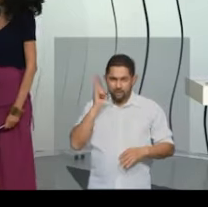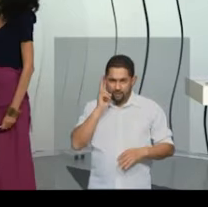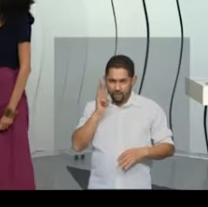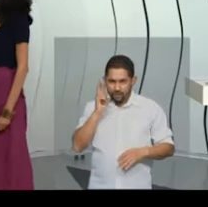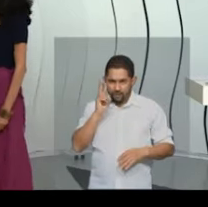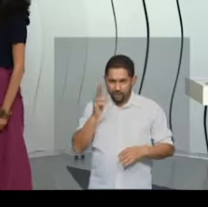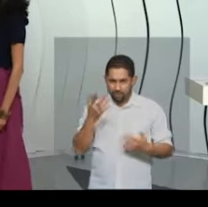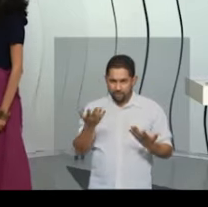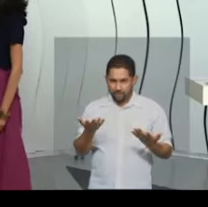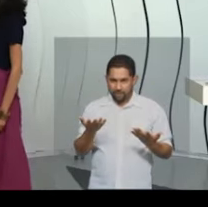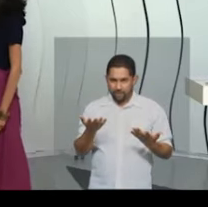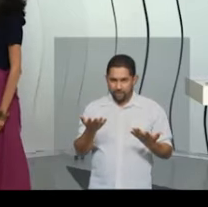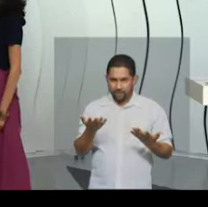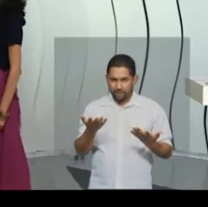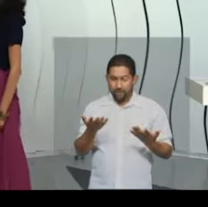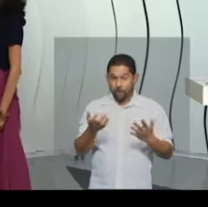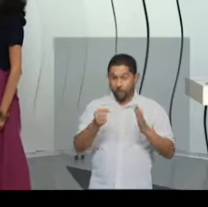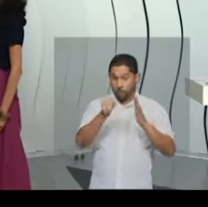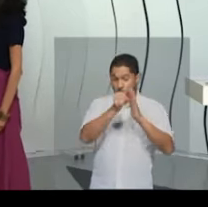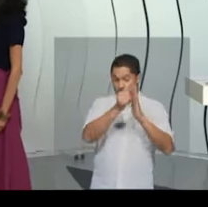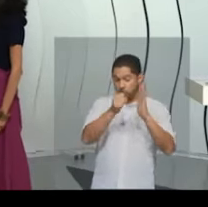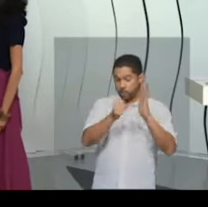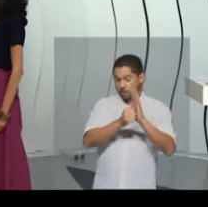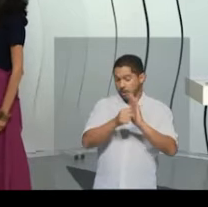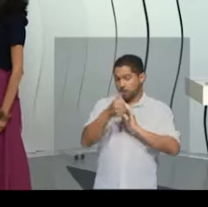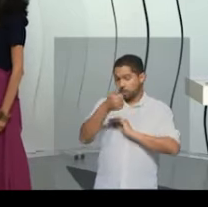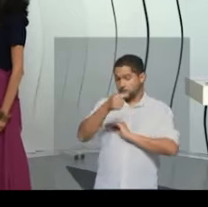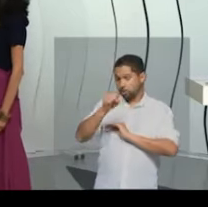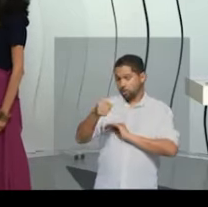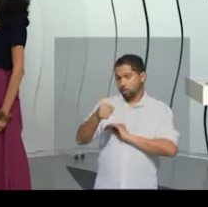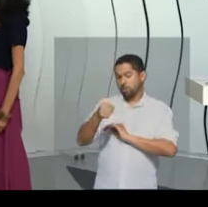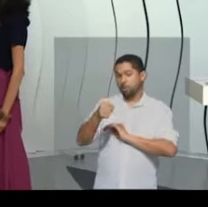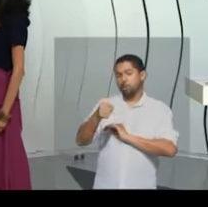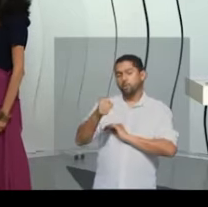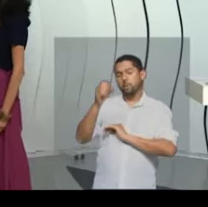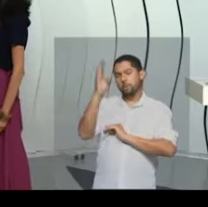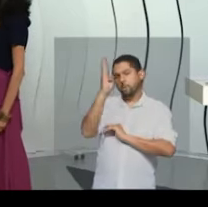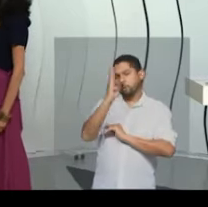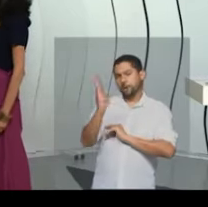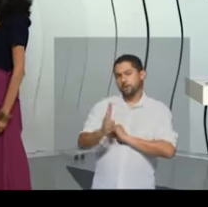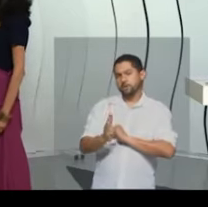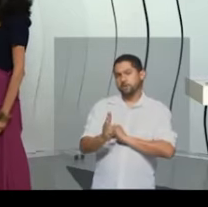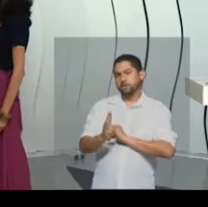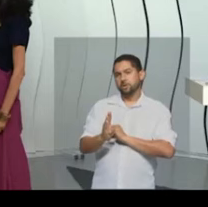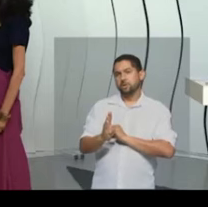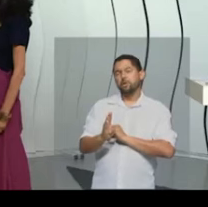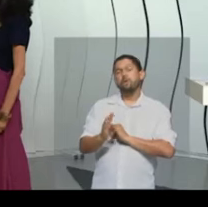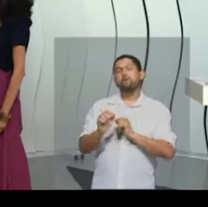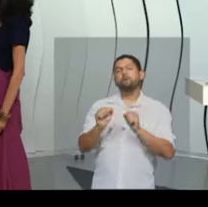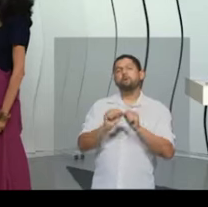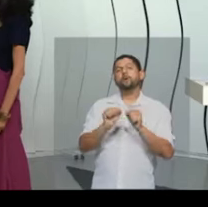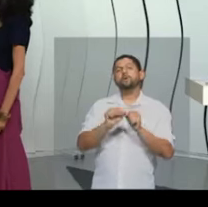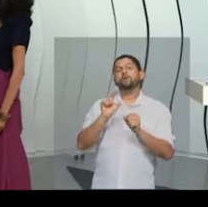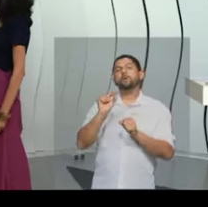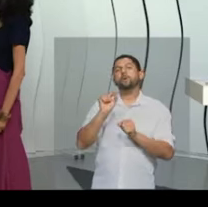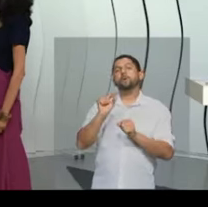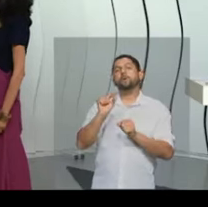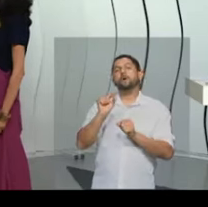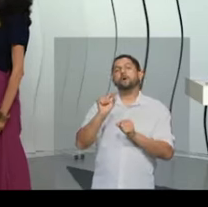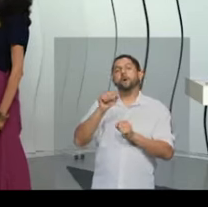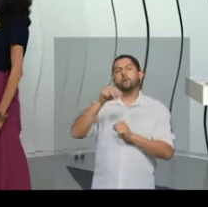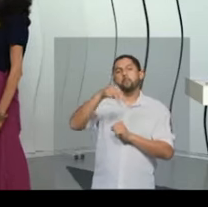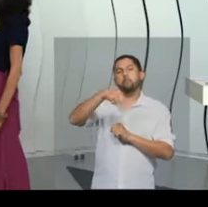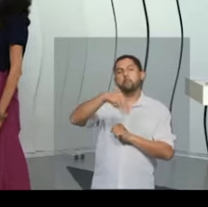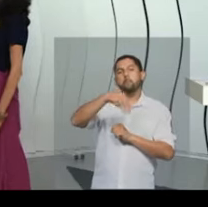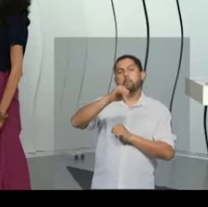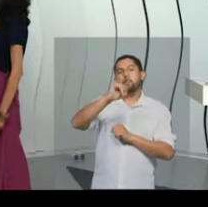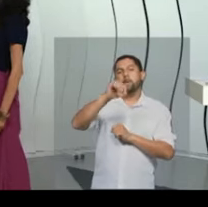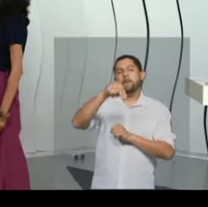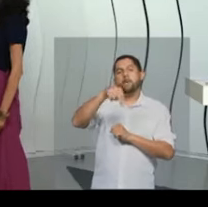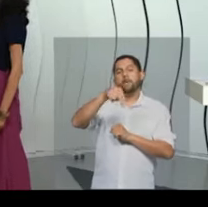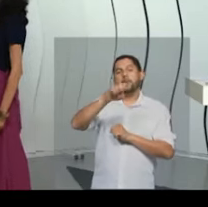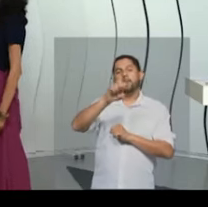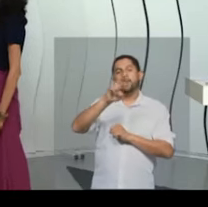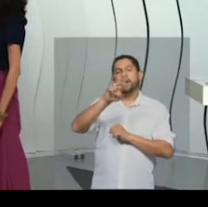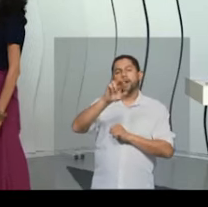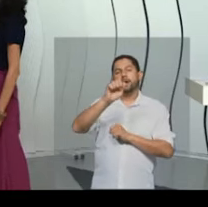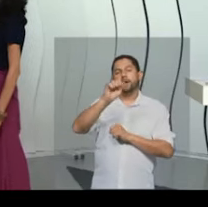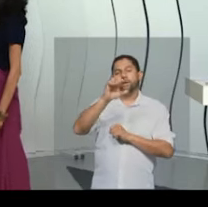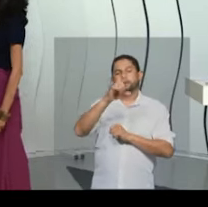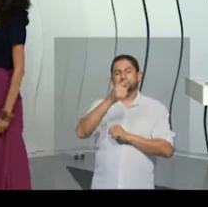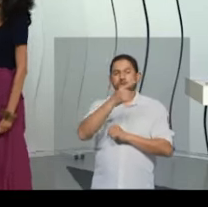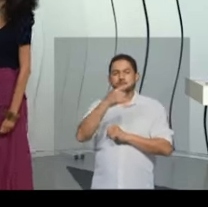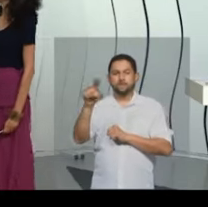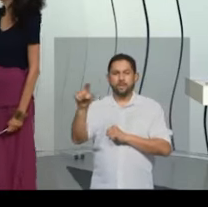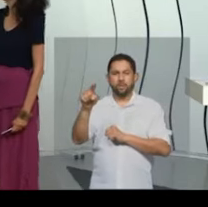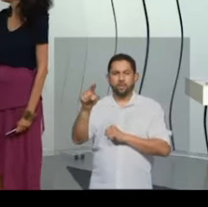lembra? O século XVIII aqui no Brasil foi o século da mineração, certo? Se